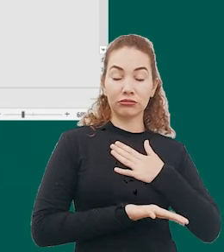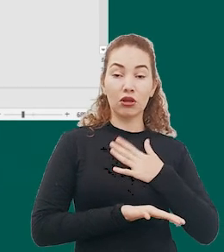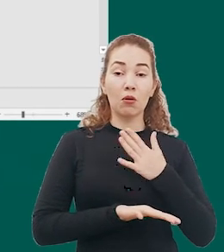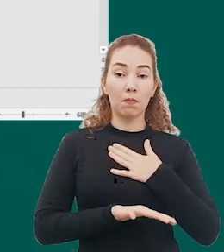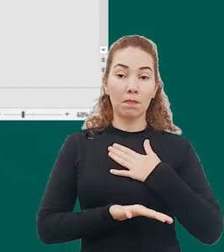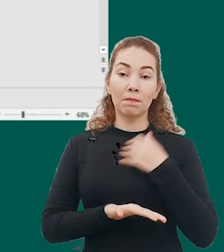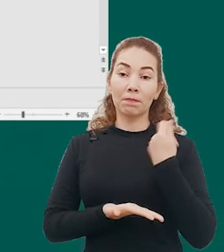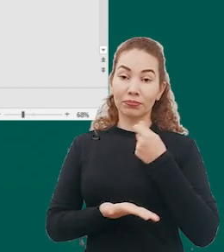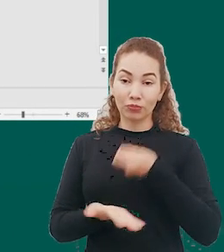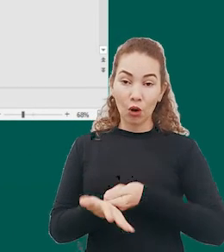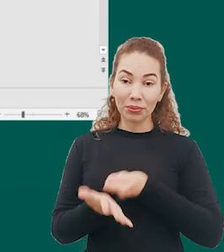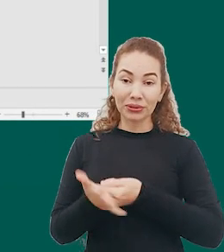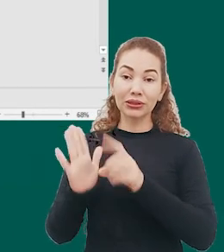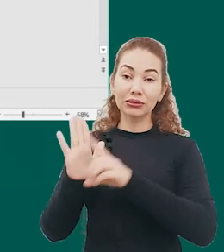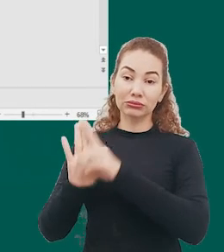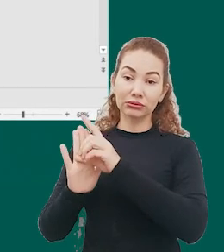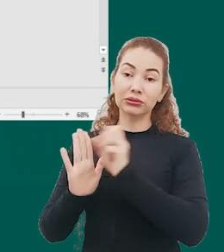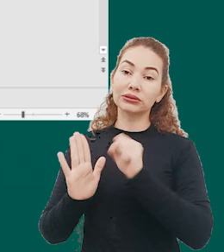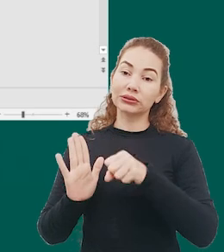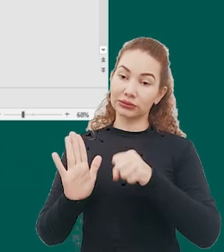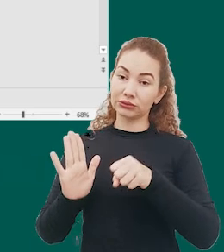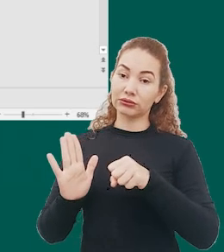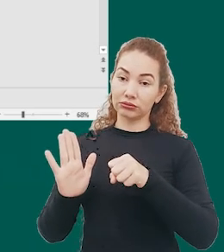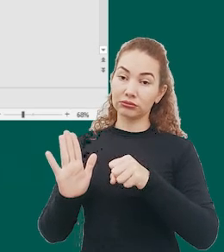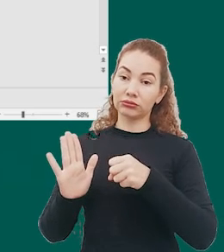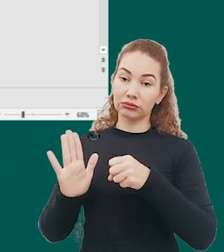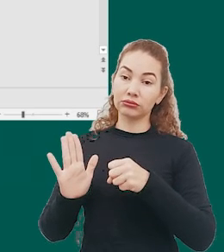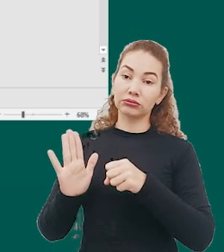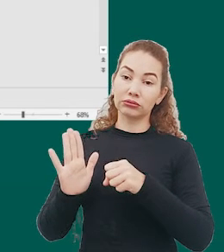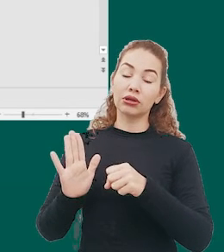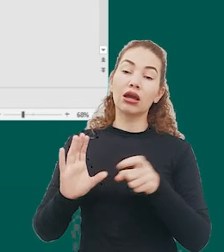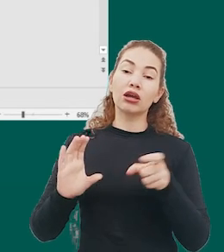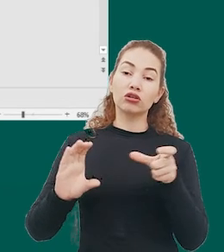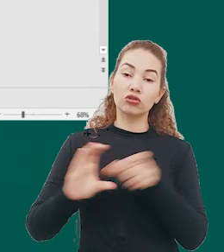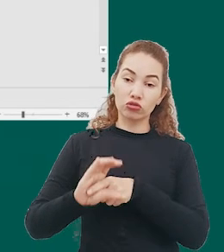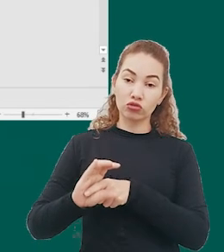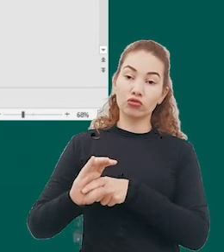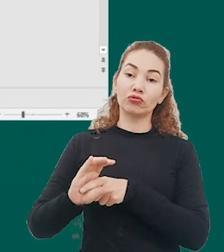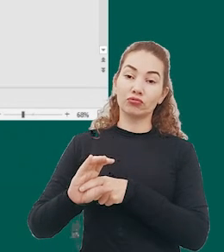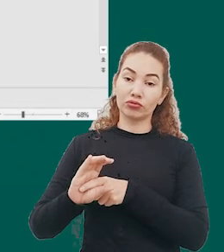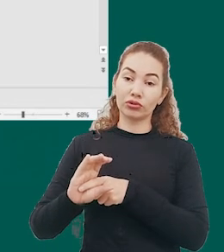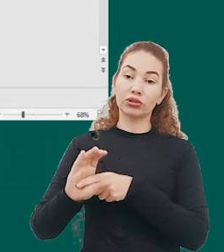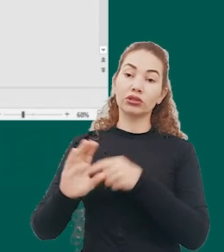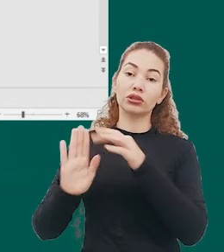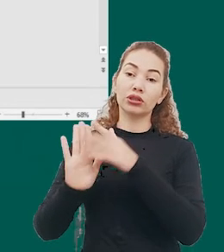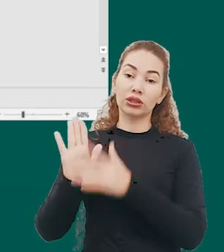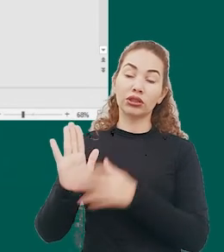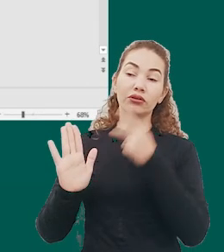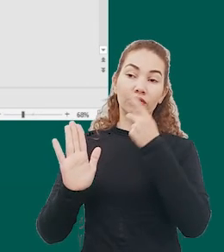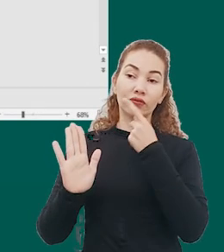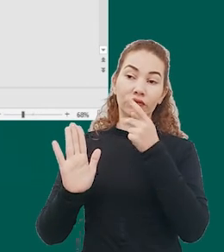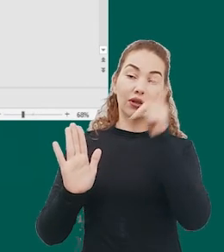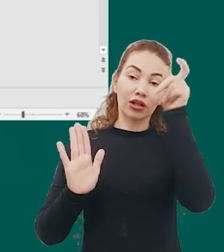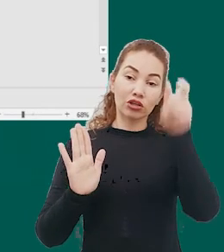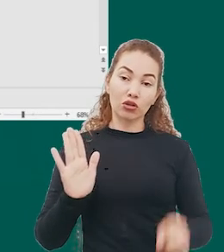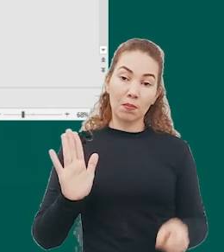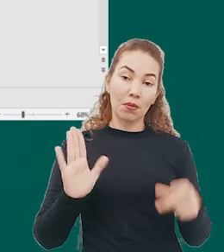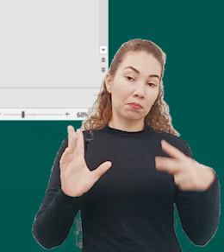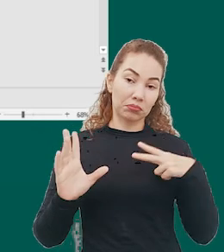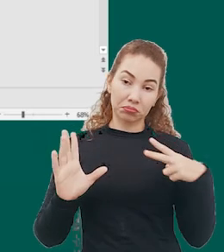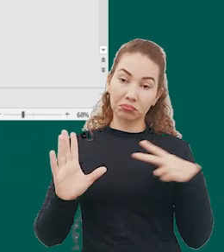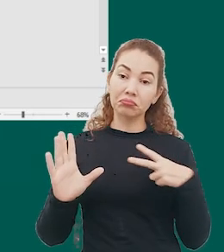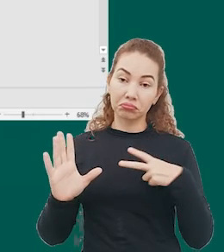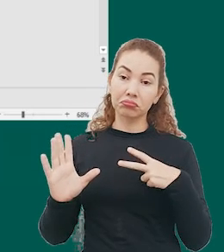declarar? Sim, você vai declarar lá em dívidas e ônus reais, vai dizer que é de uma pessoa